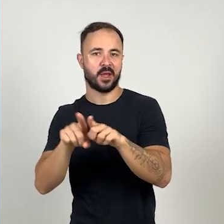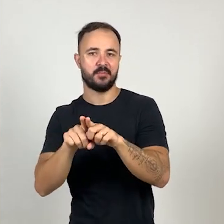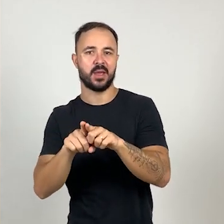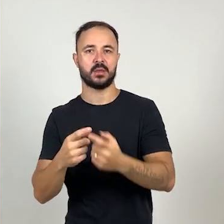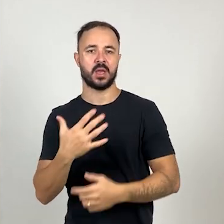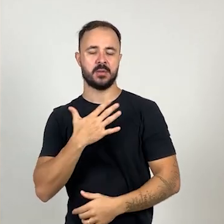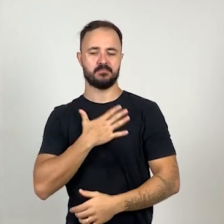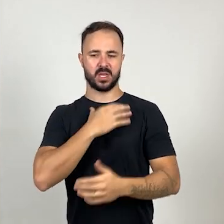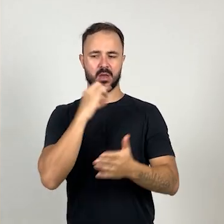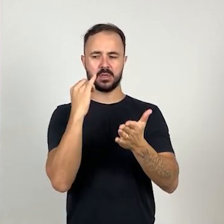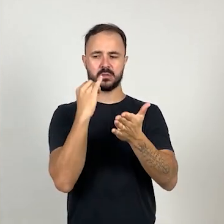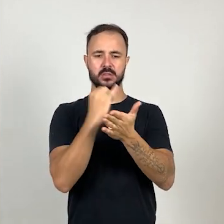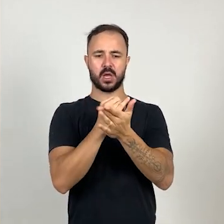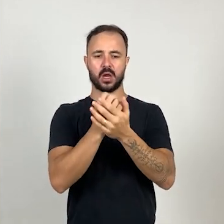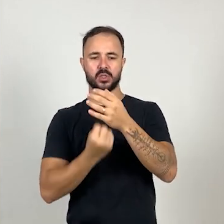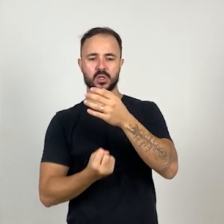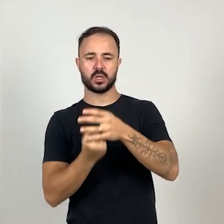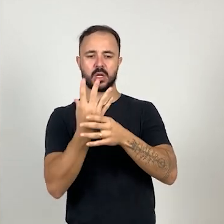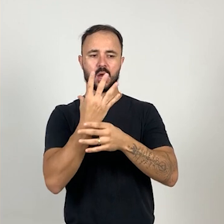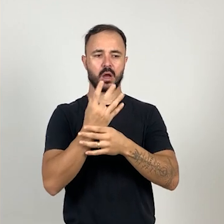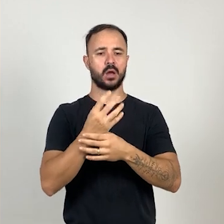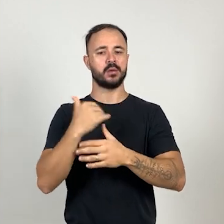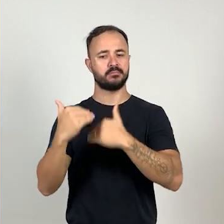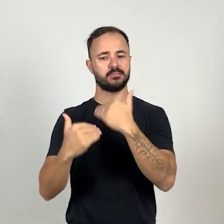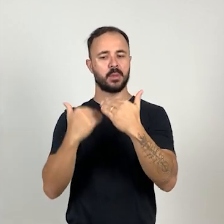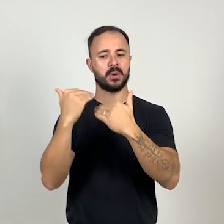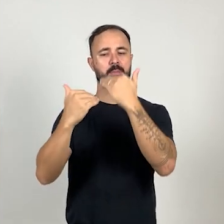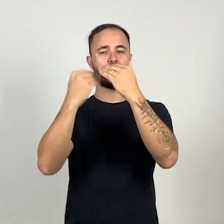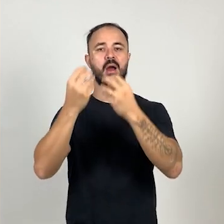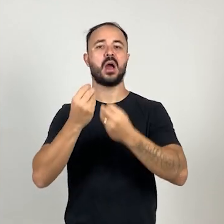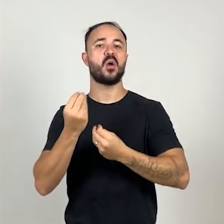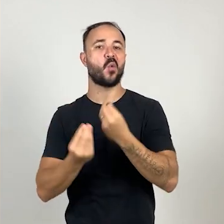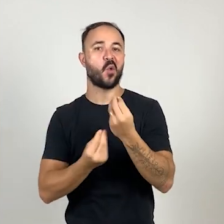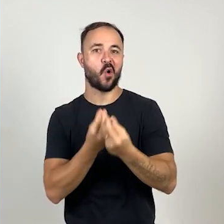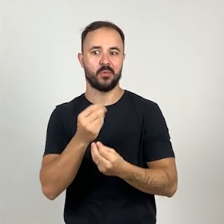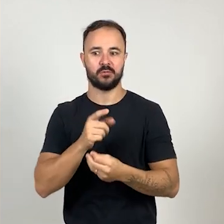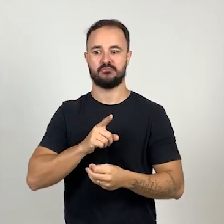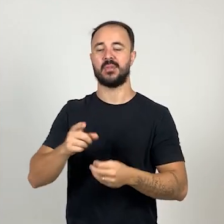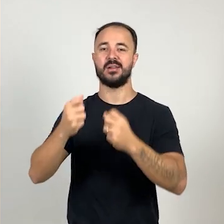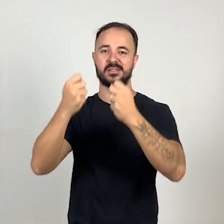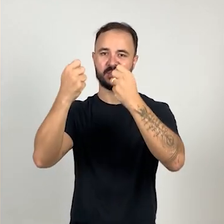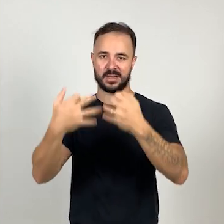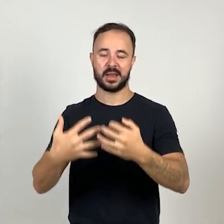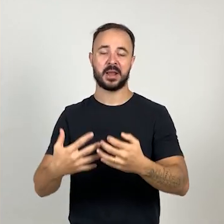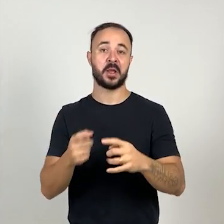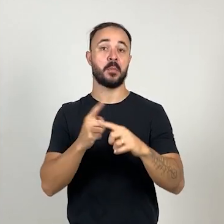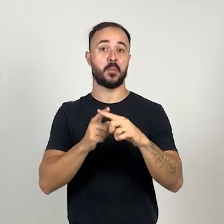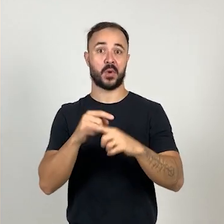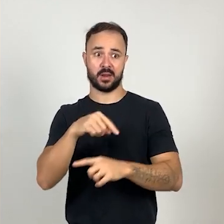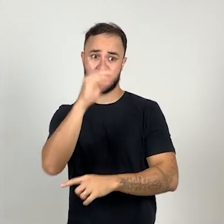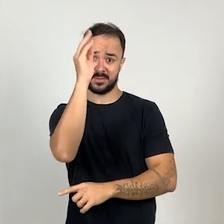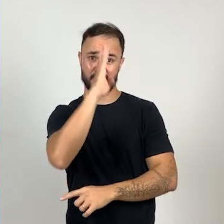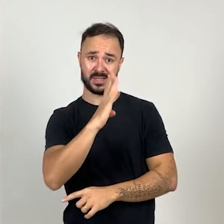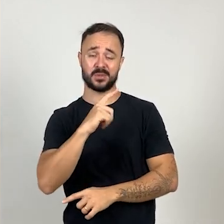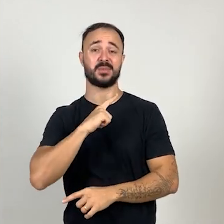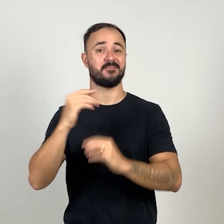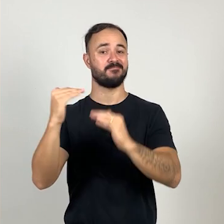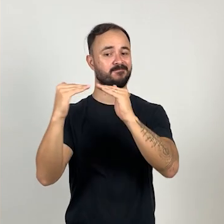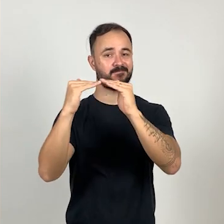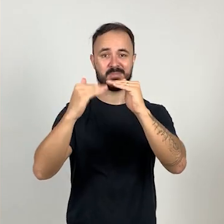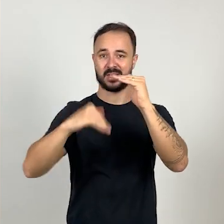assim como as dificuldades e os desafios enfrentados por pessoas negras em um país marcado pelas desigualdades